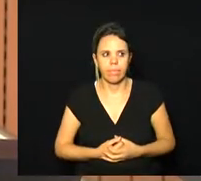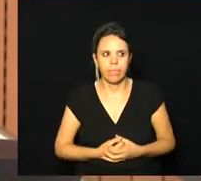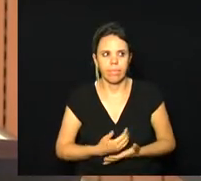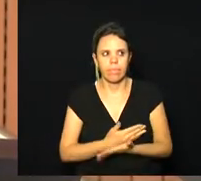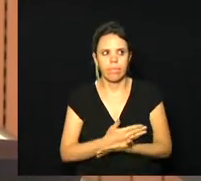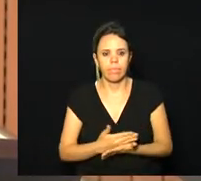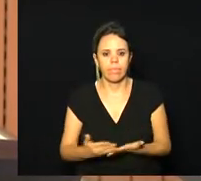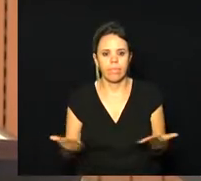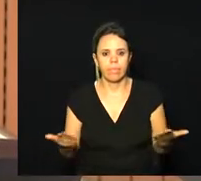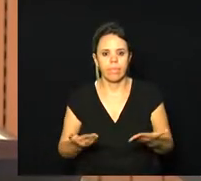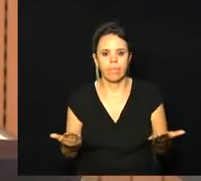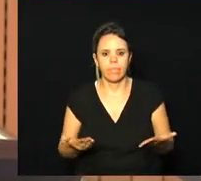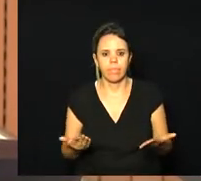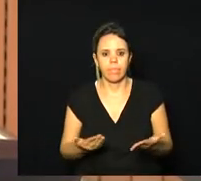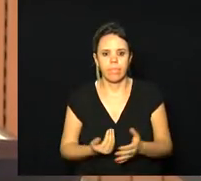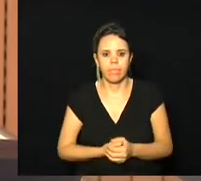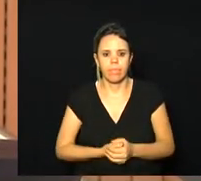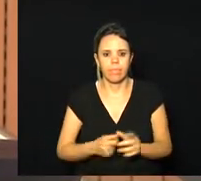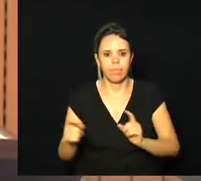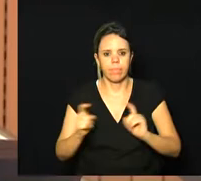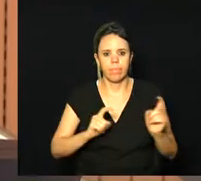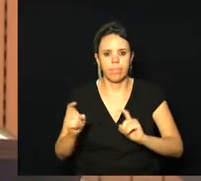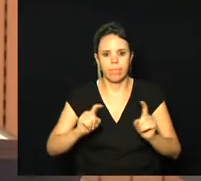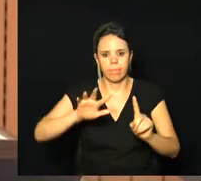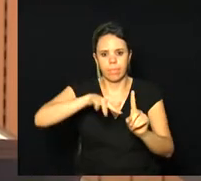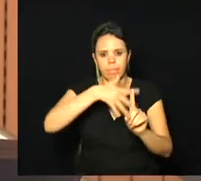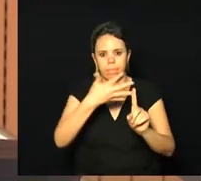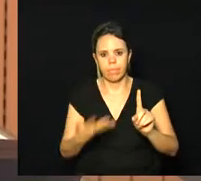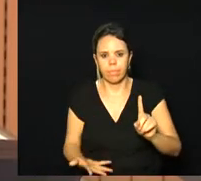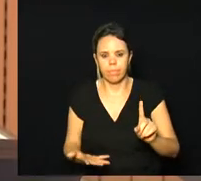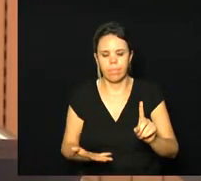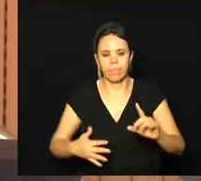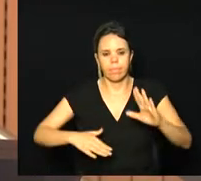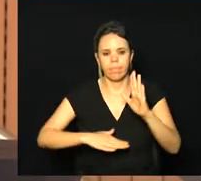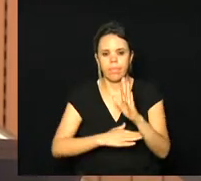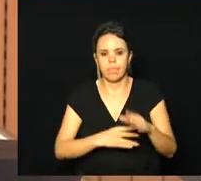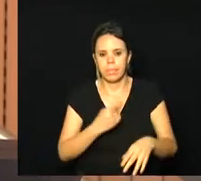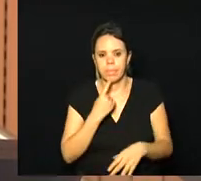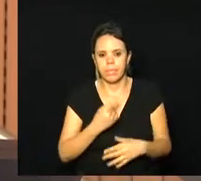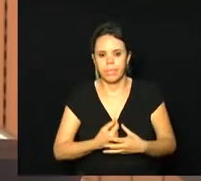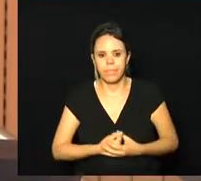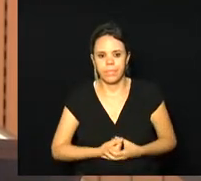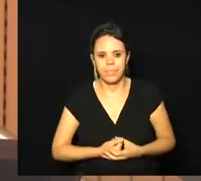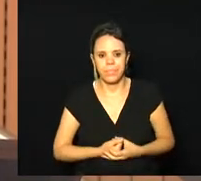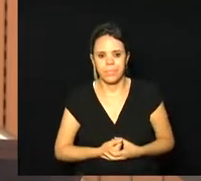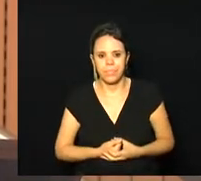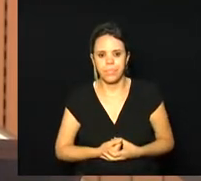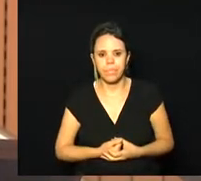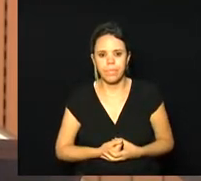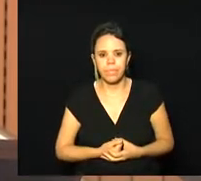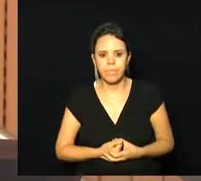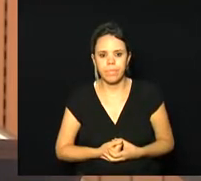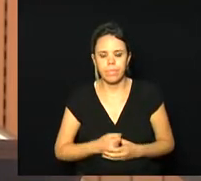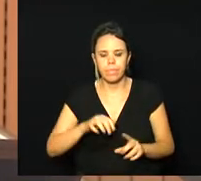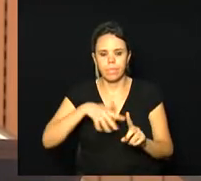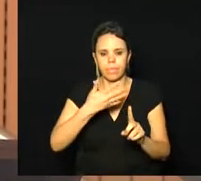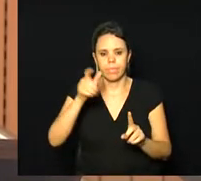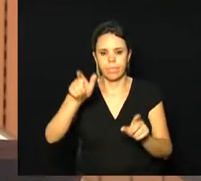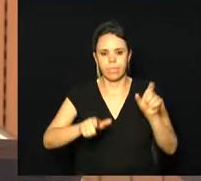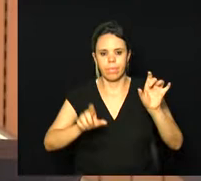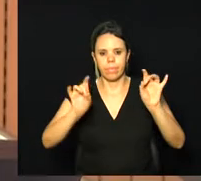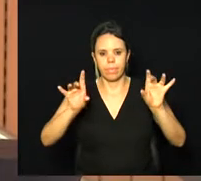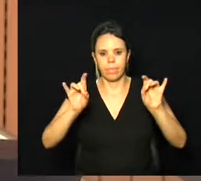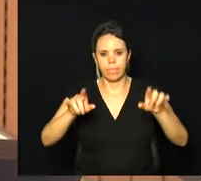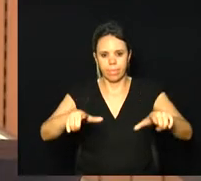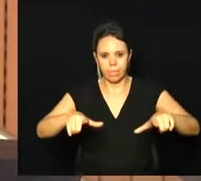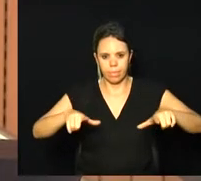Iniciamos neste instante a reunião solene da Câmara Municipal de Campinas para homenagear com a